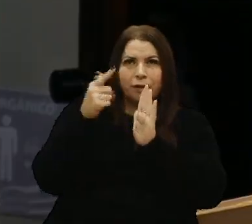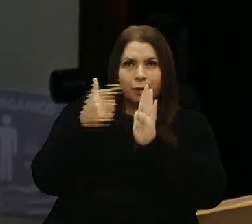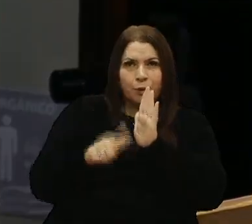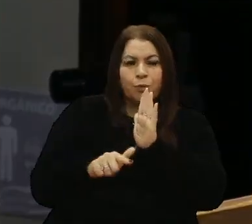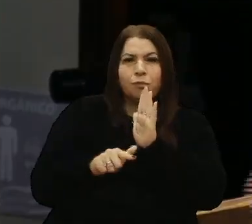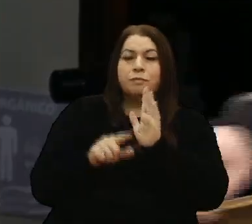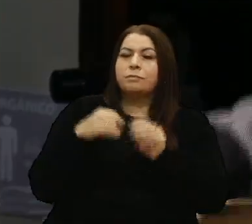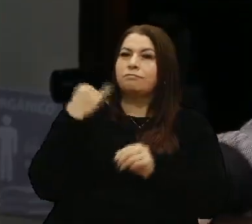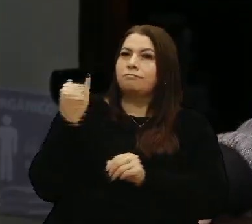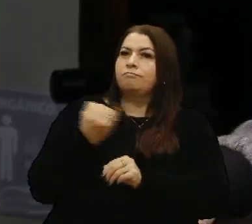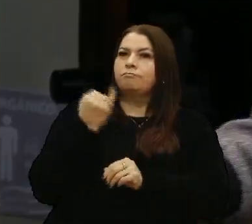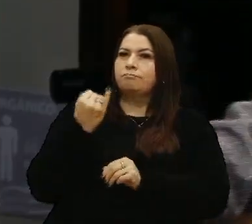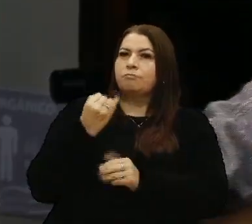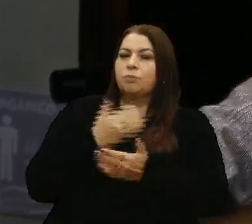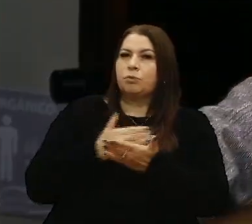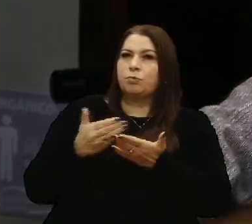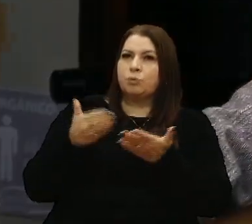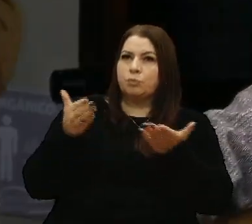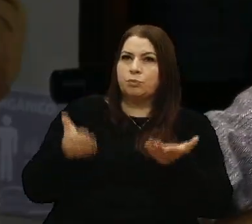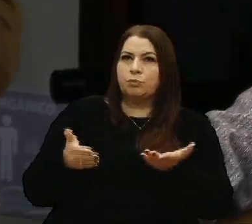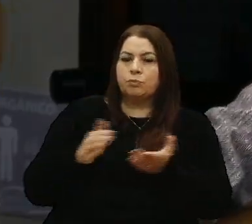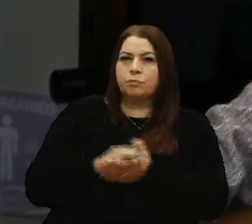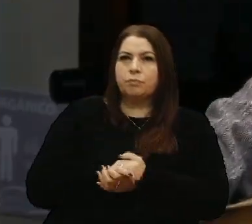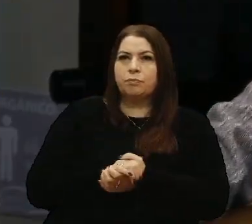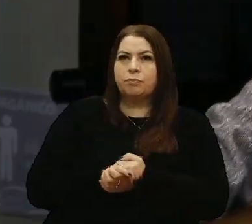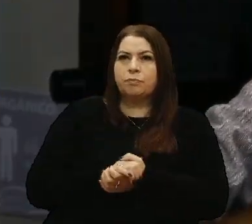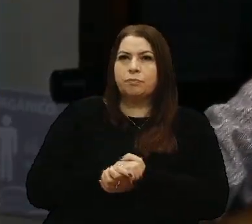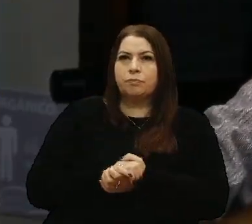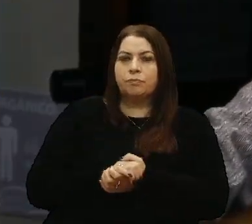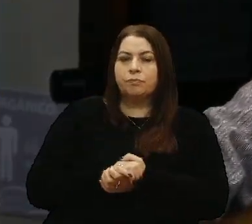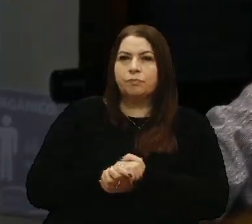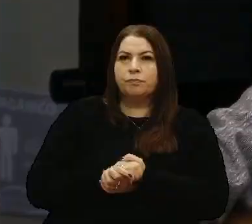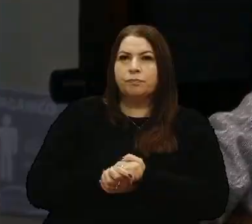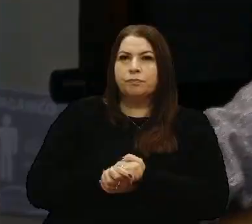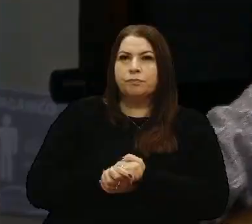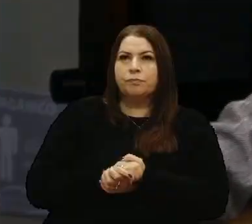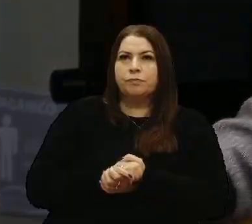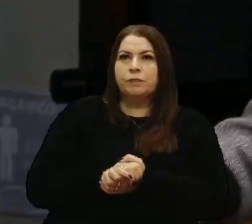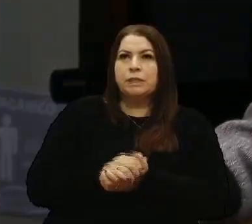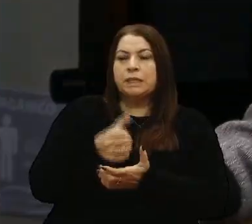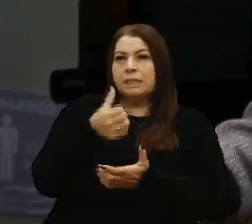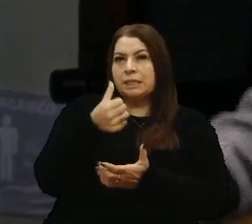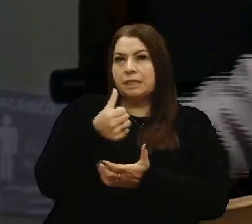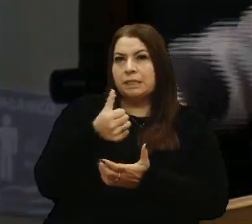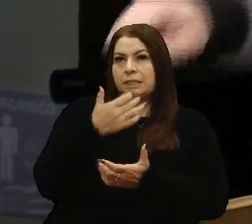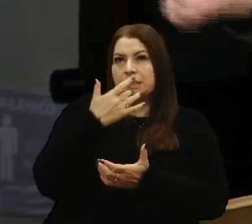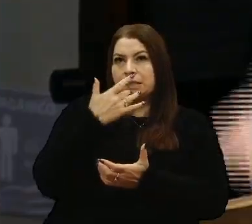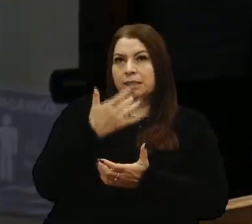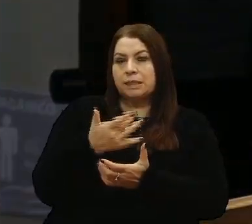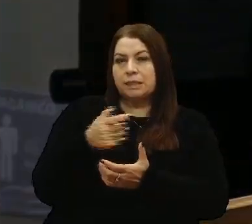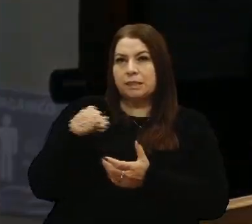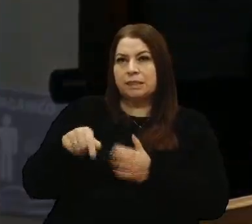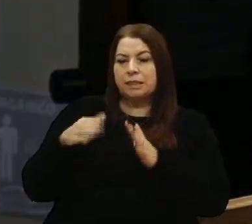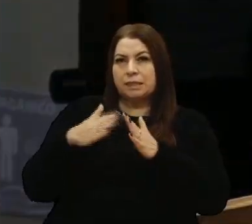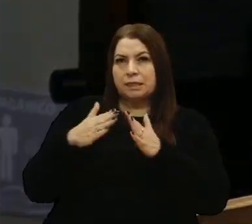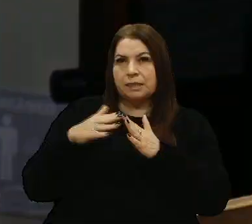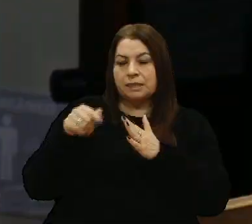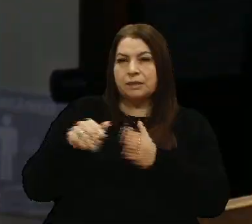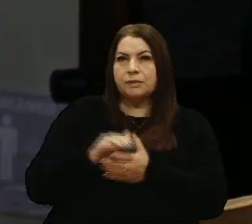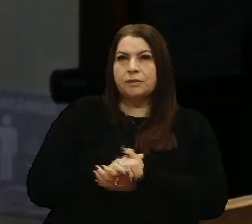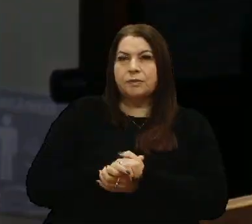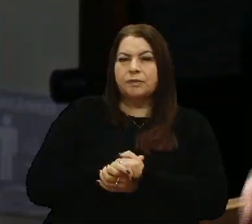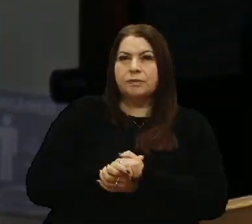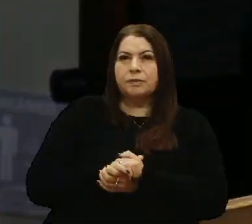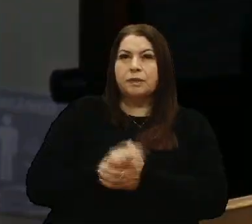será fundamental e começamos hoje. Hoje, às 18 horas, nessa Casa Legislativa,